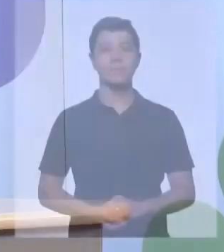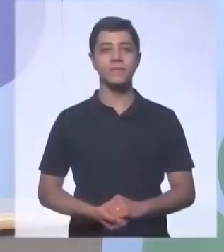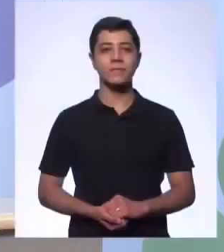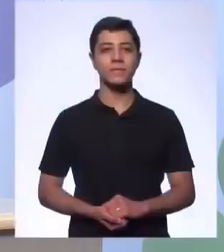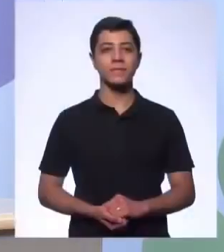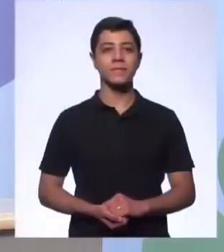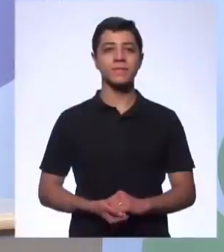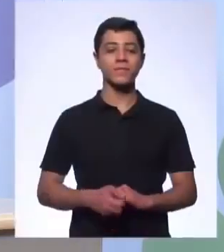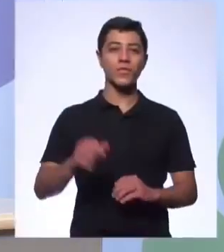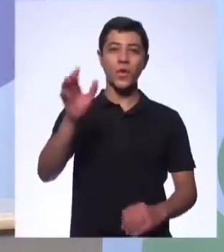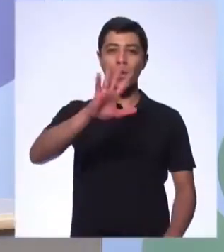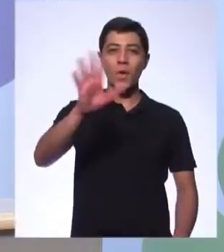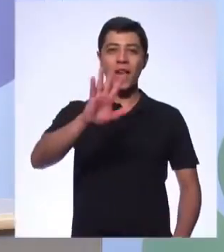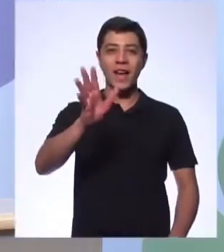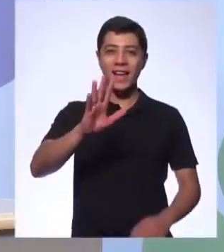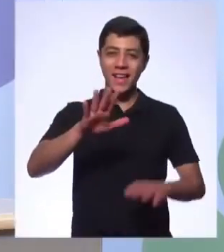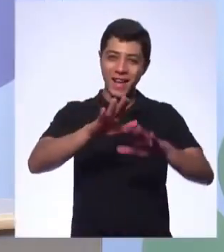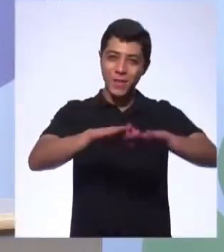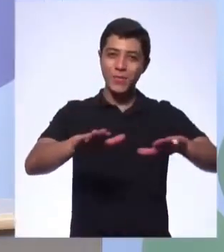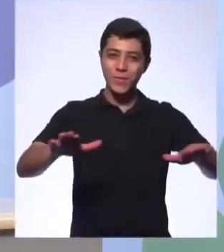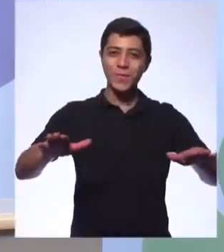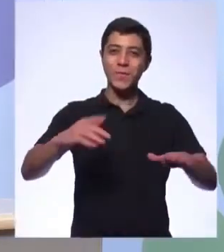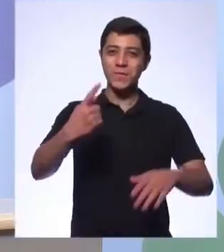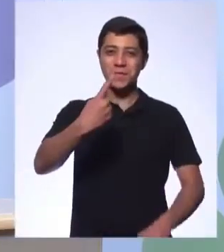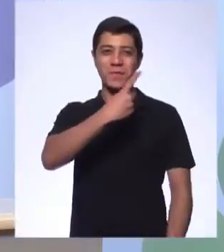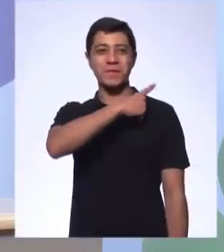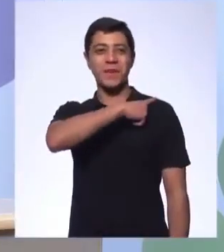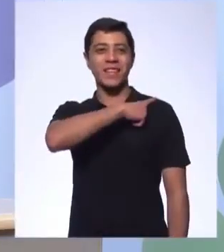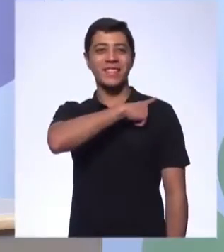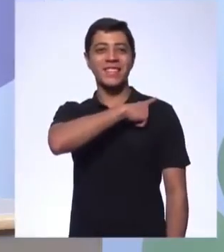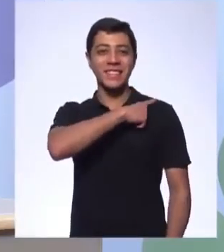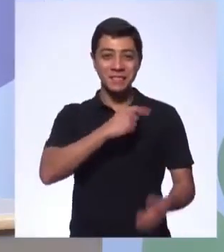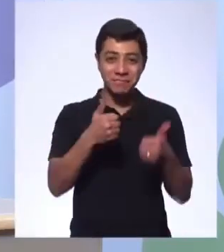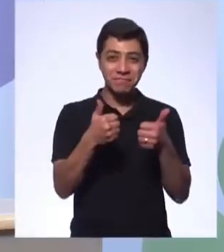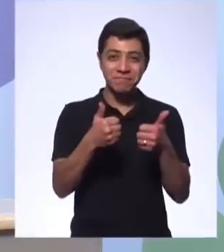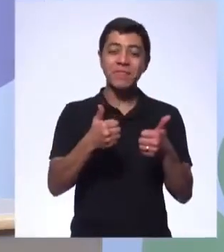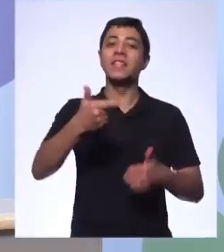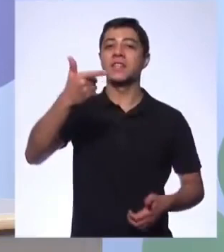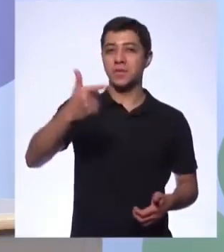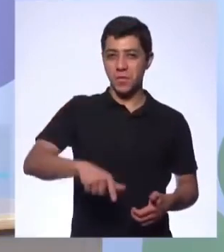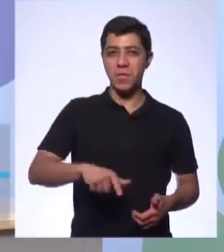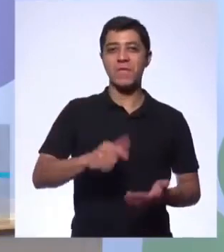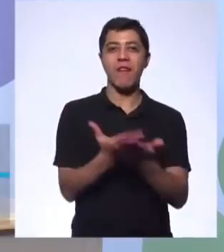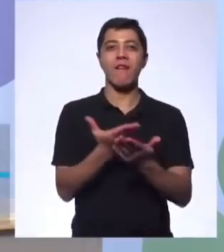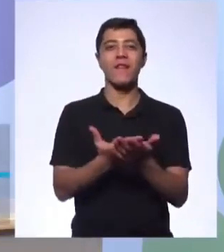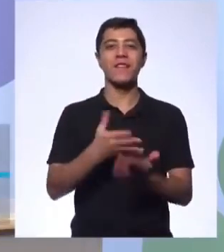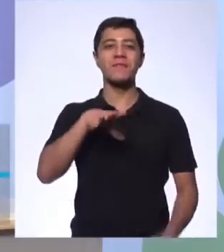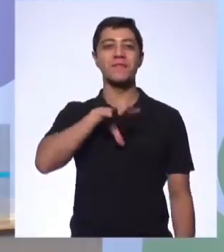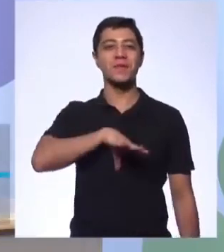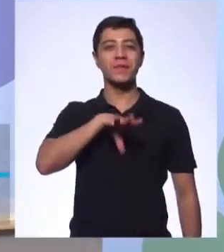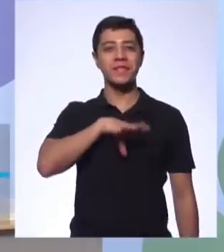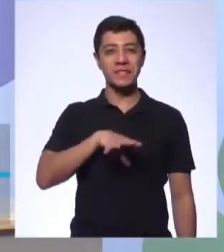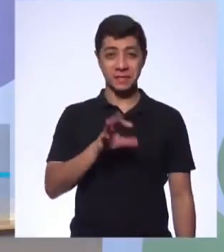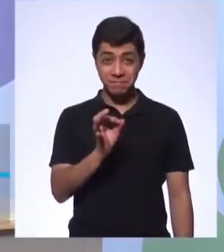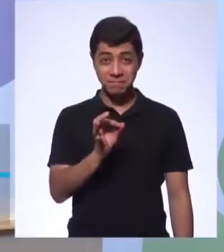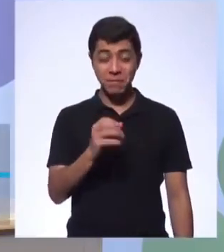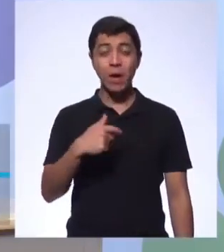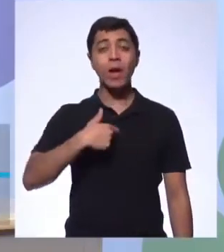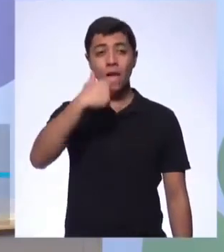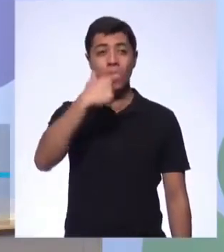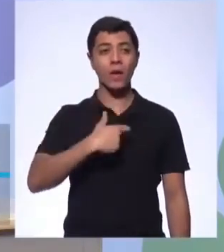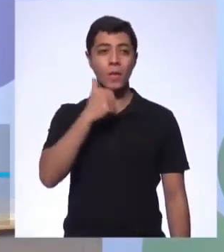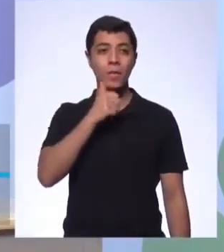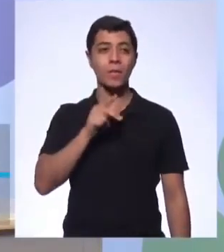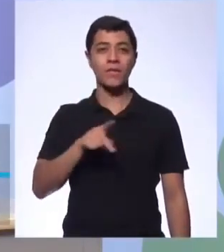Olá, alunos da primeira série do ensino médio. Vamos aí a mais uma aula de língua portuguesa. Sou a professora